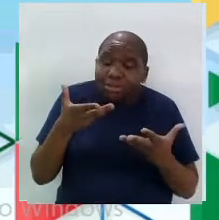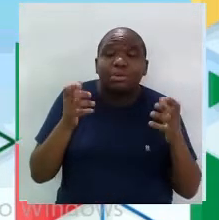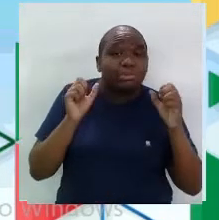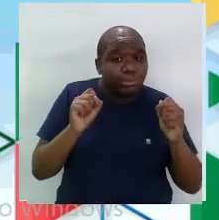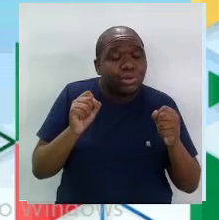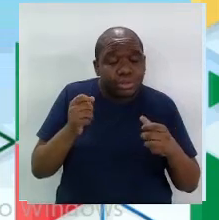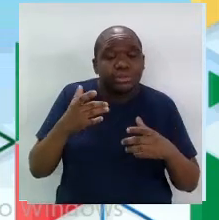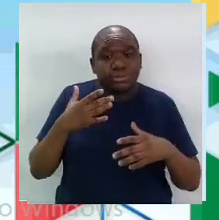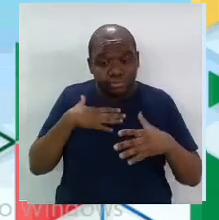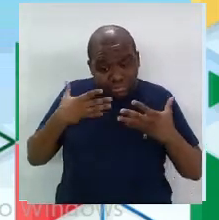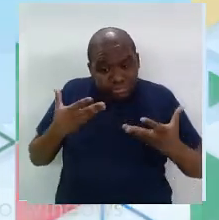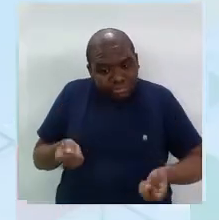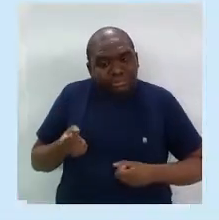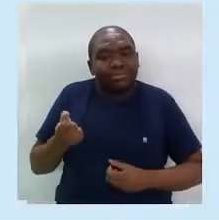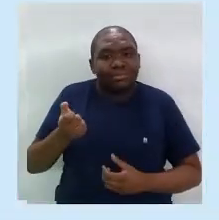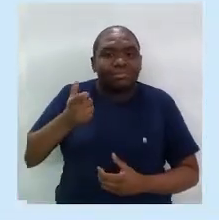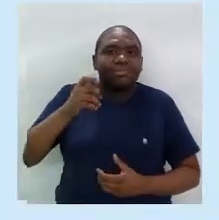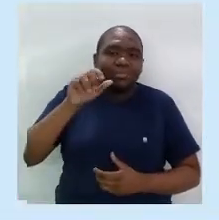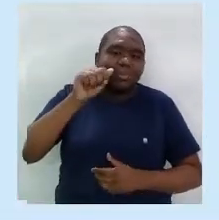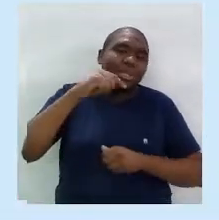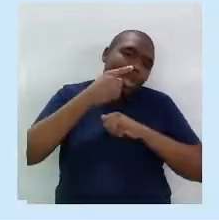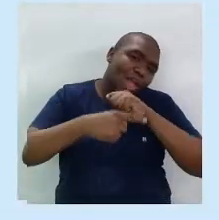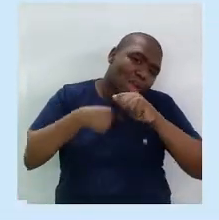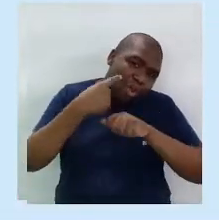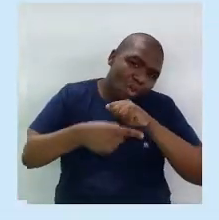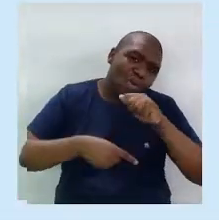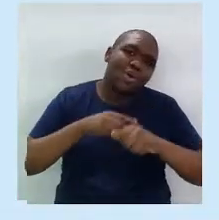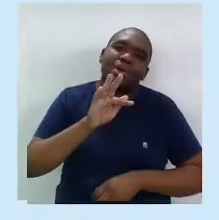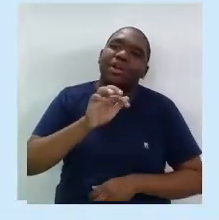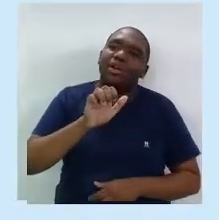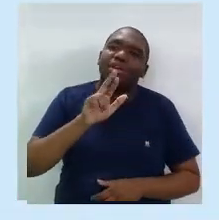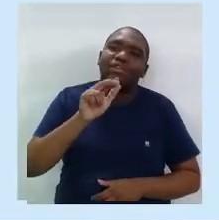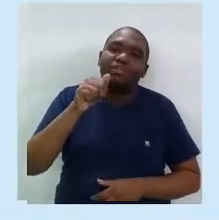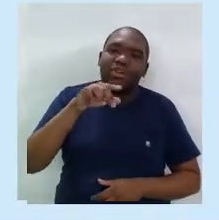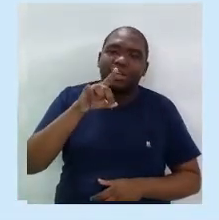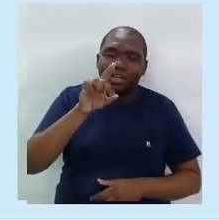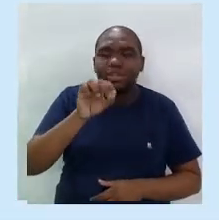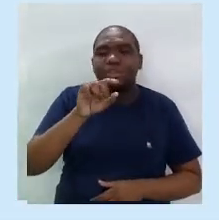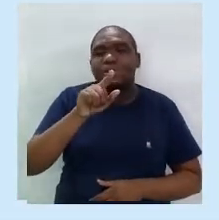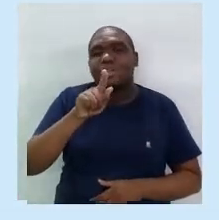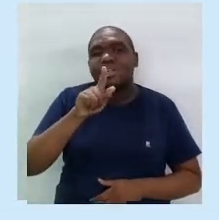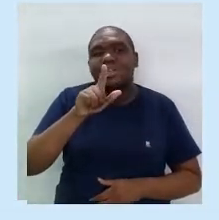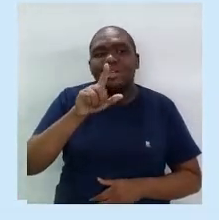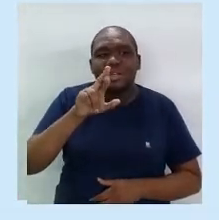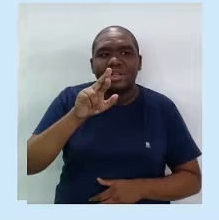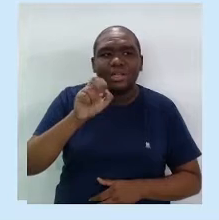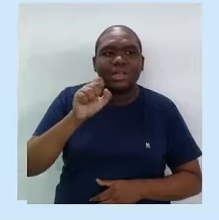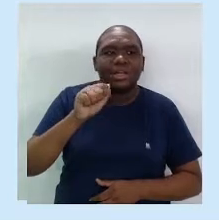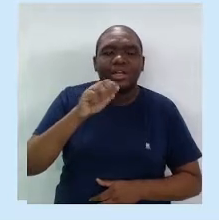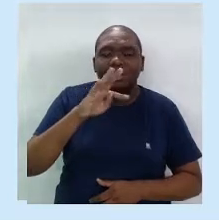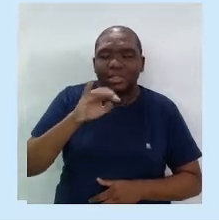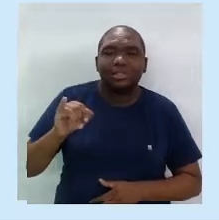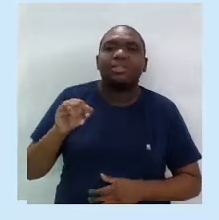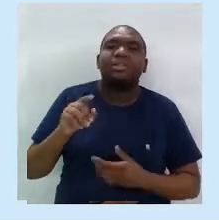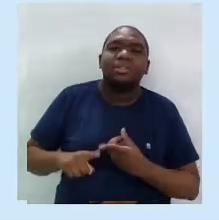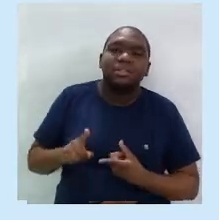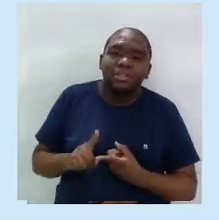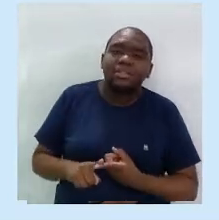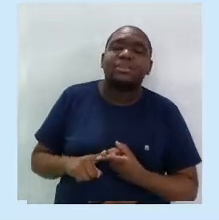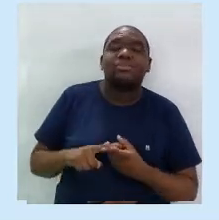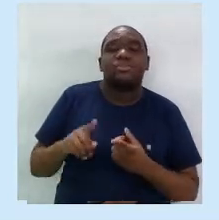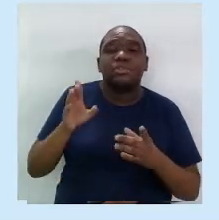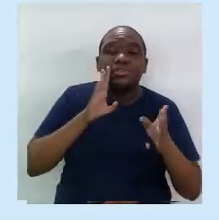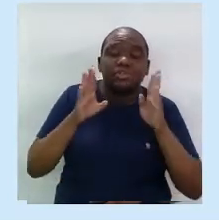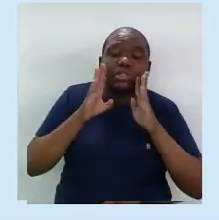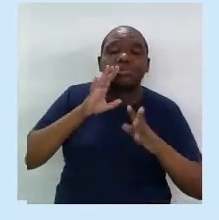você quiser me adicionar, coloca lá, ó, @FernandoGayatri e @FernandoGayatri, tanto no Facebook